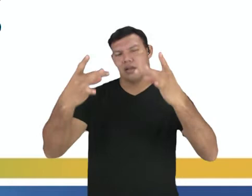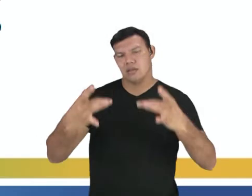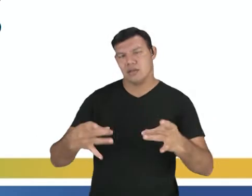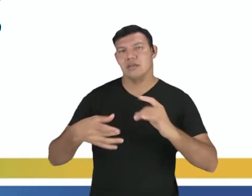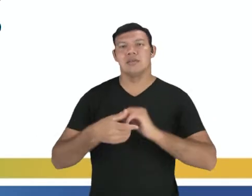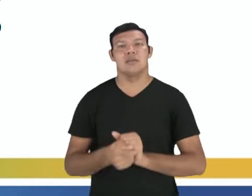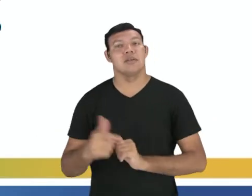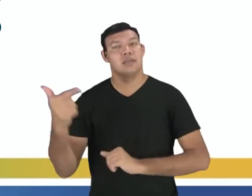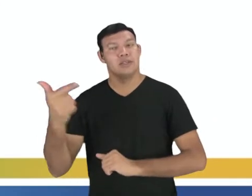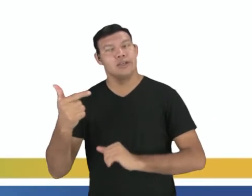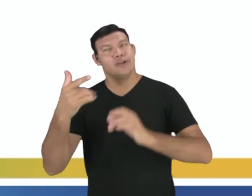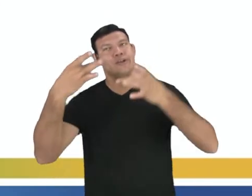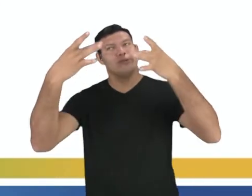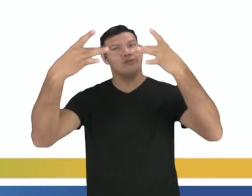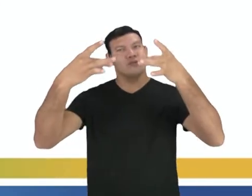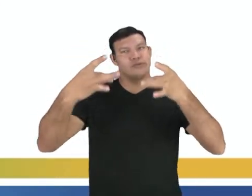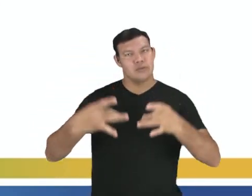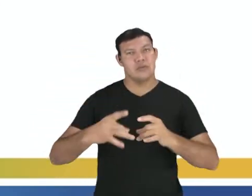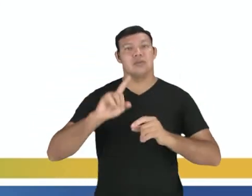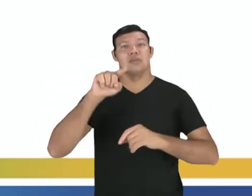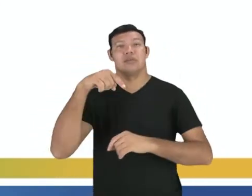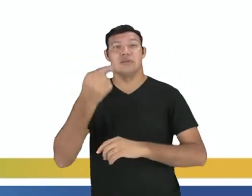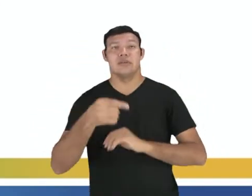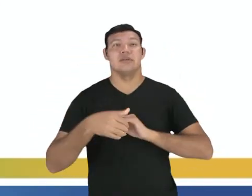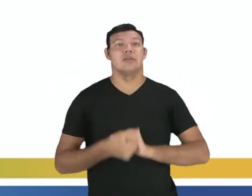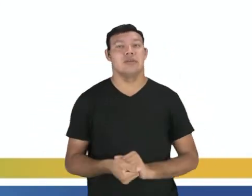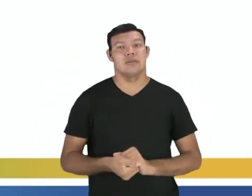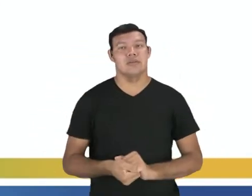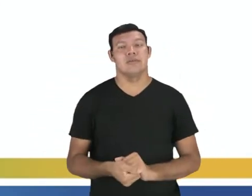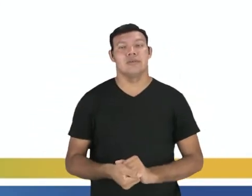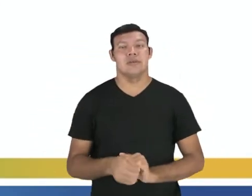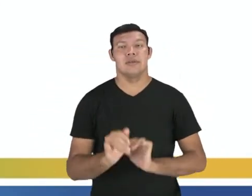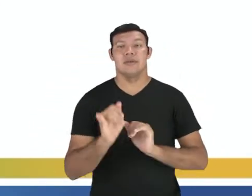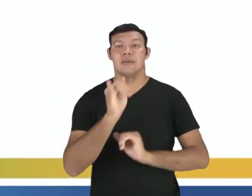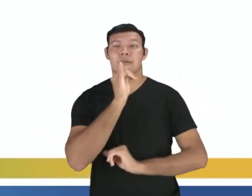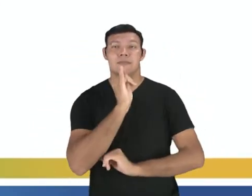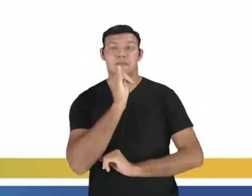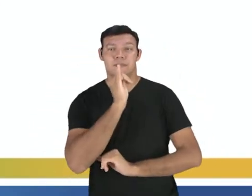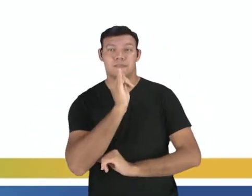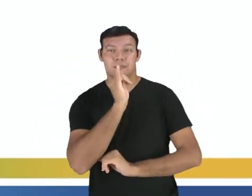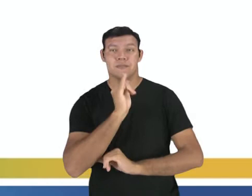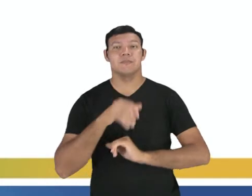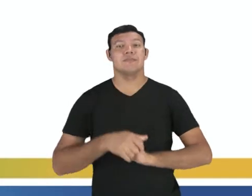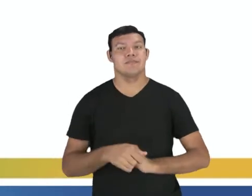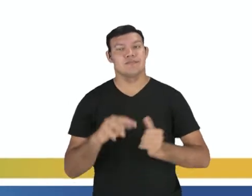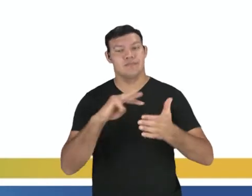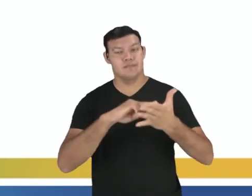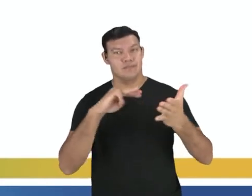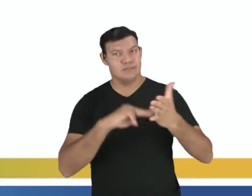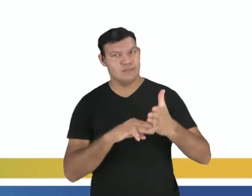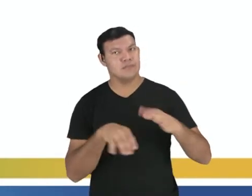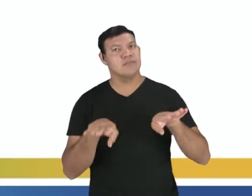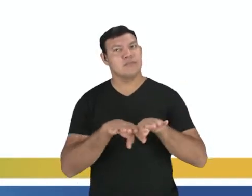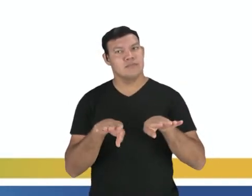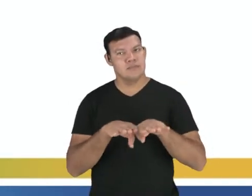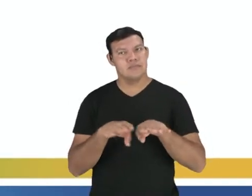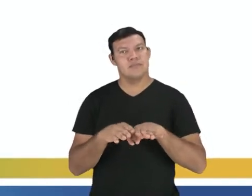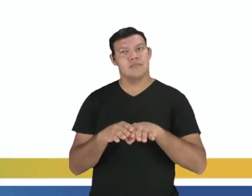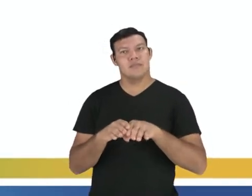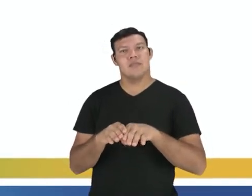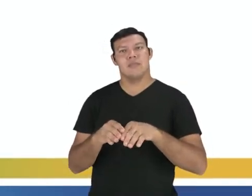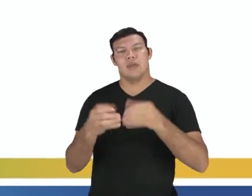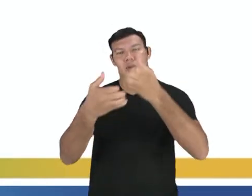isso. Ok? Próximo, por exemplificação, outro método de desenvolver os